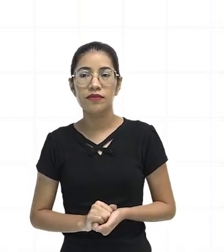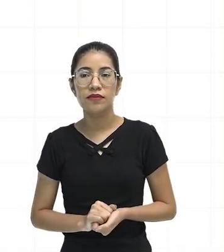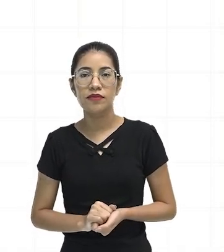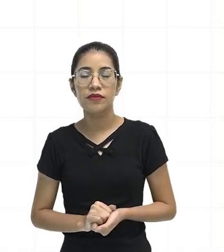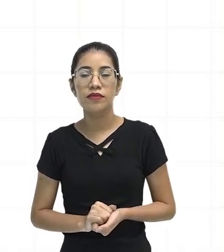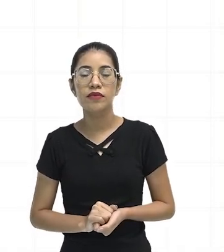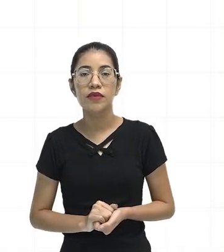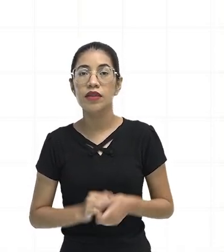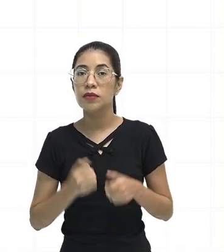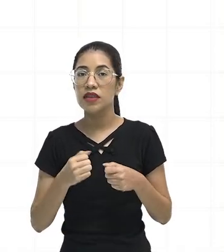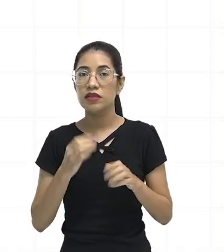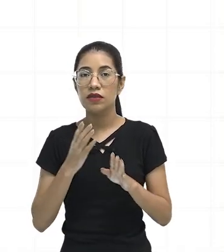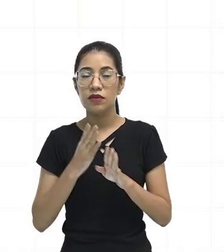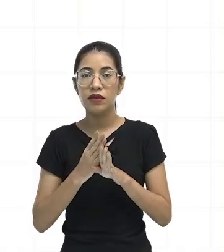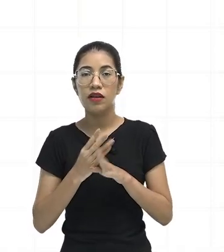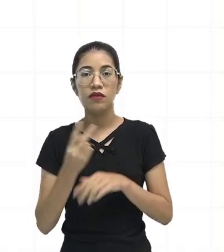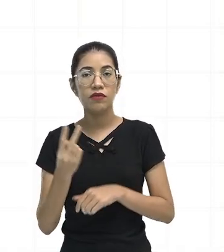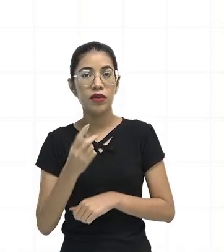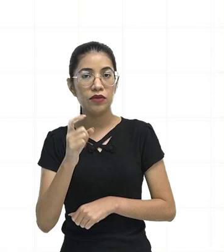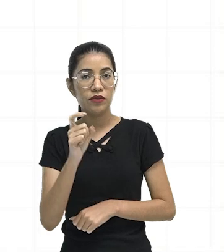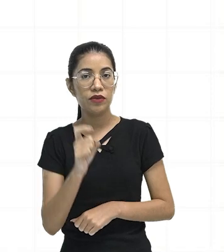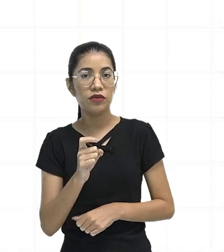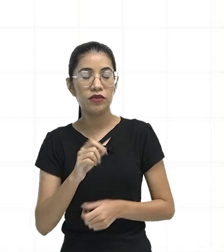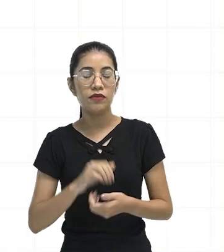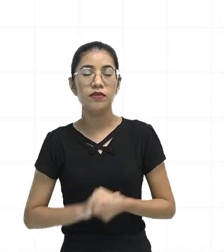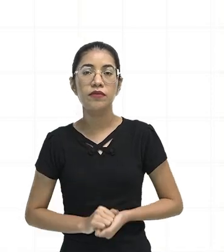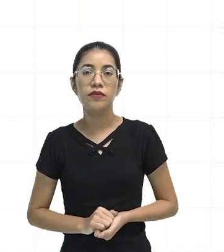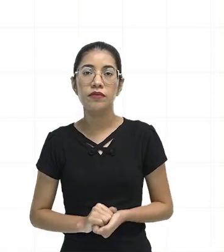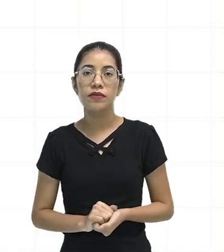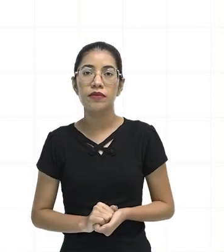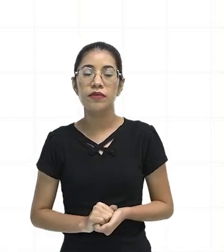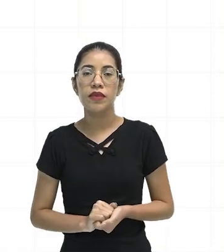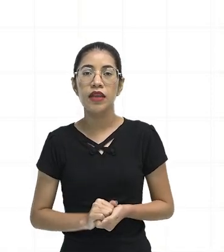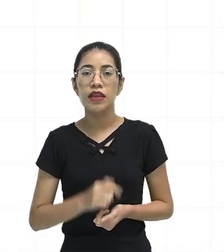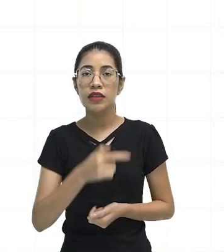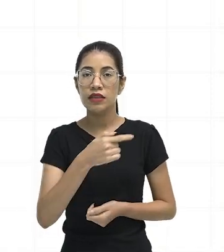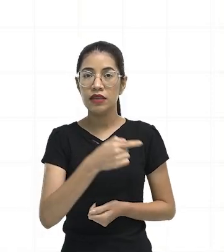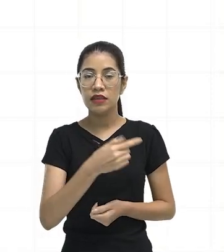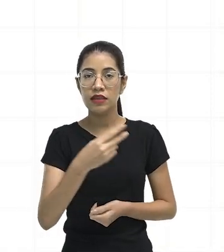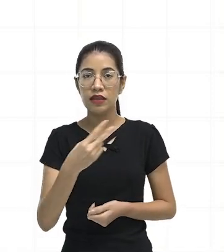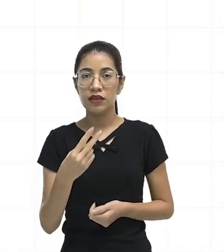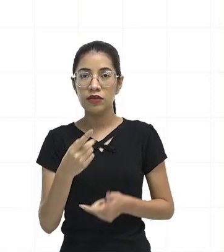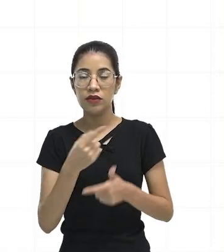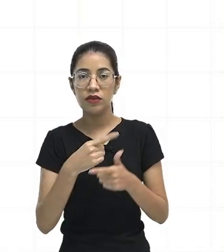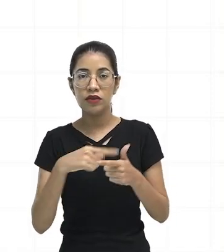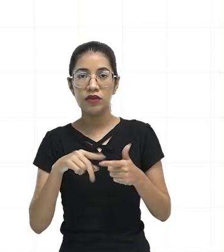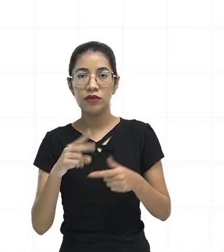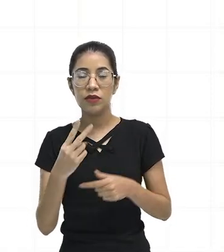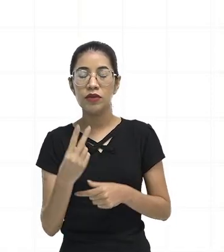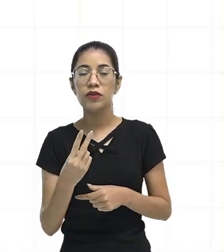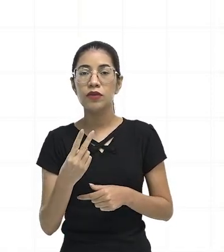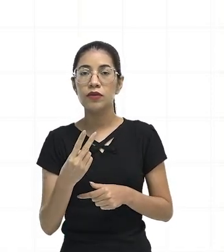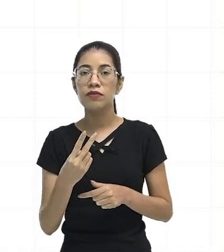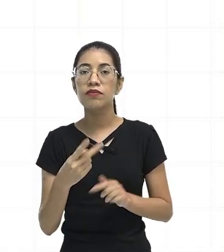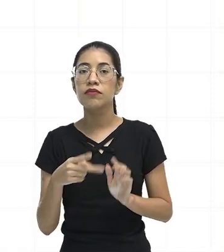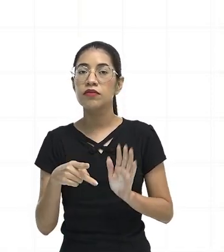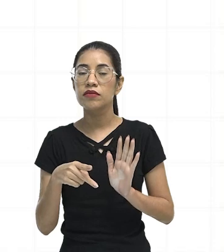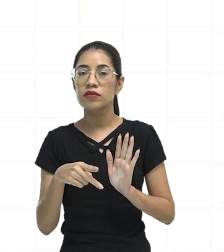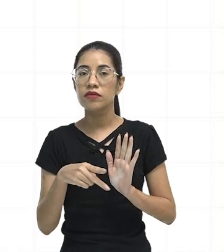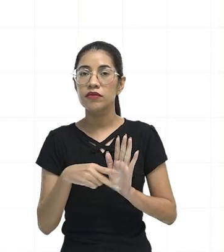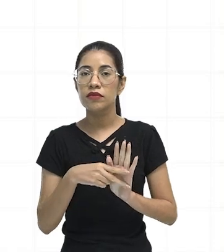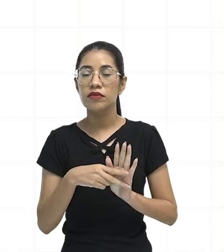temos que encontrar esse valor de x. Horas, 72 dividido por 2 é a mesma coisa